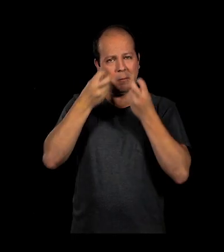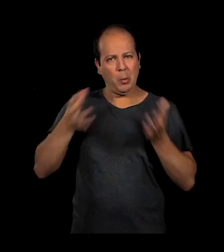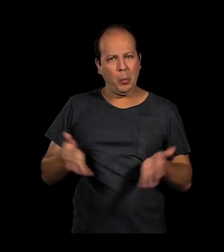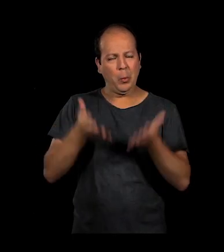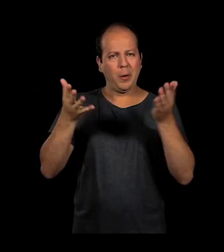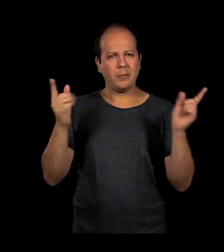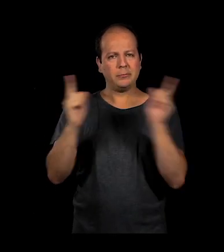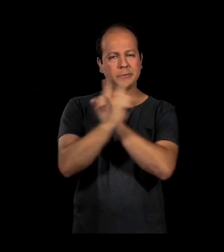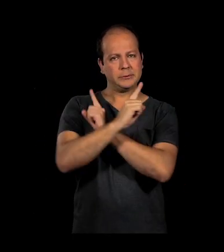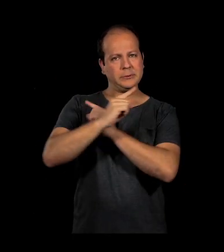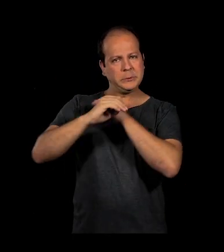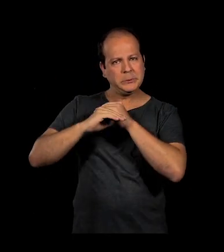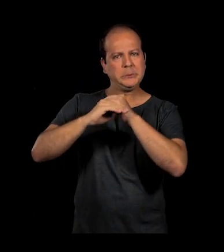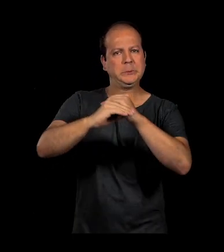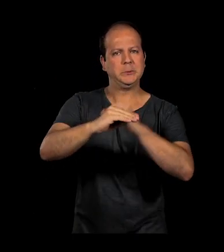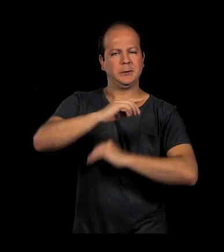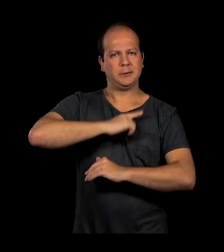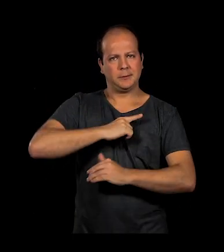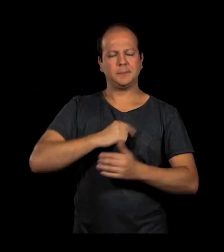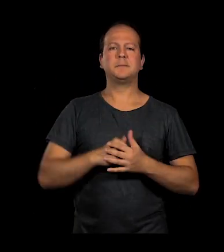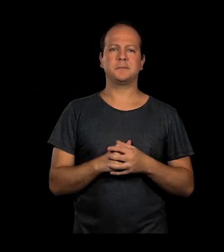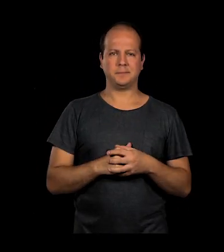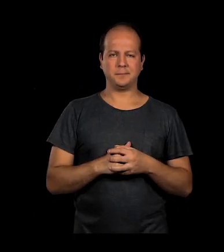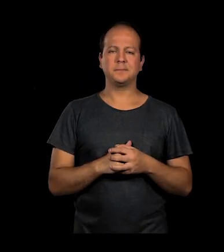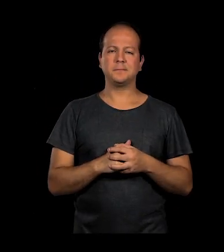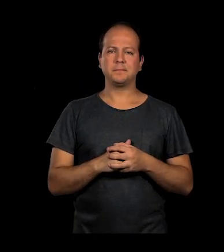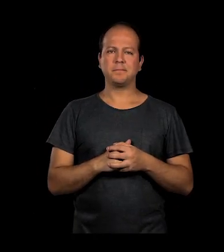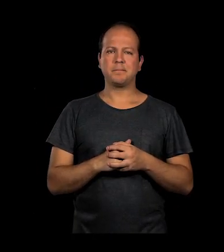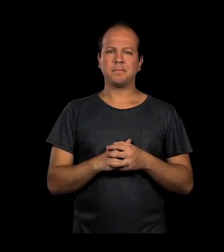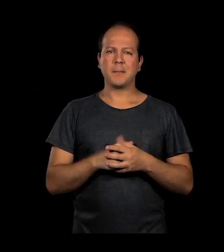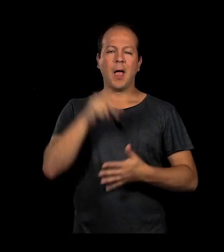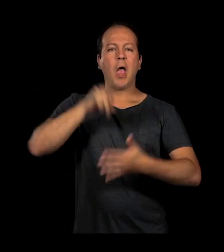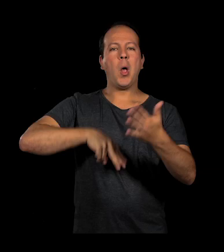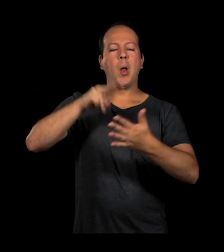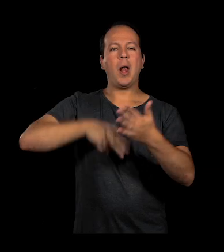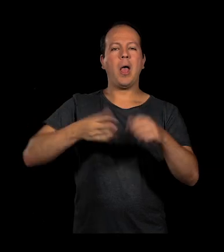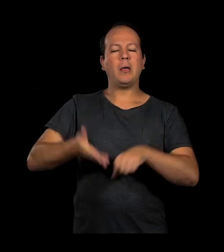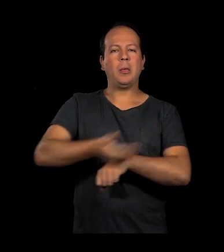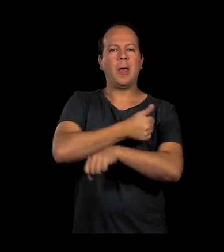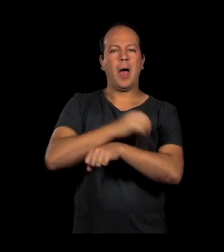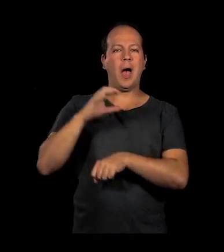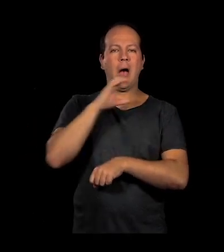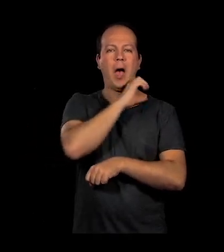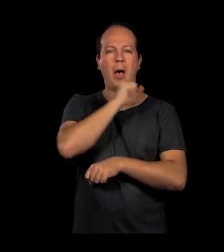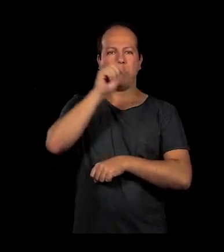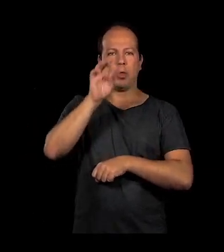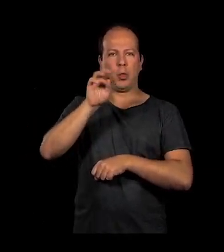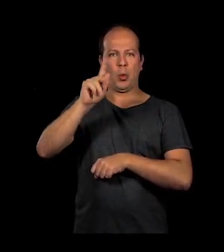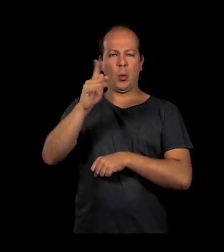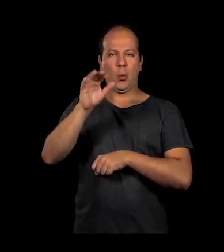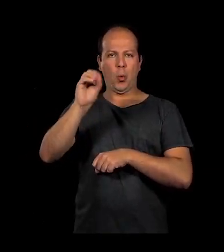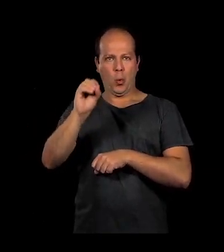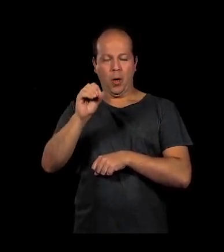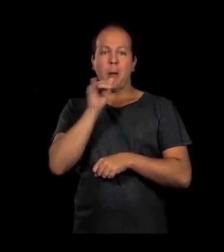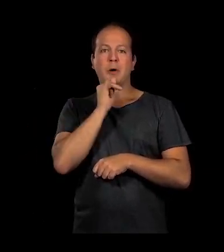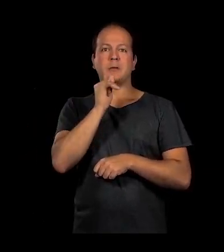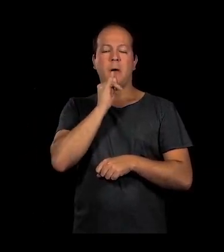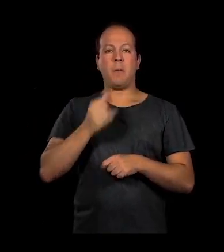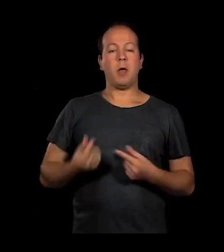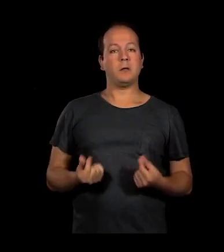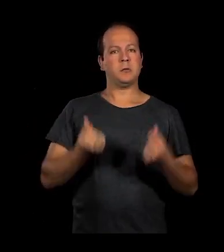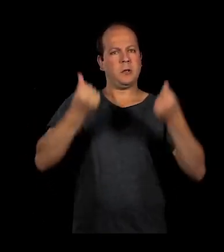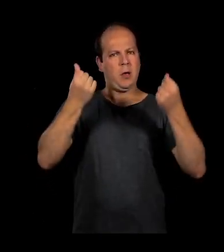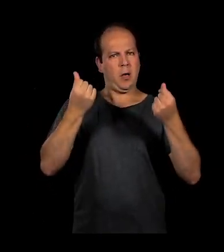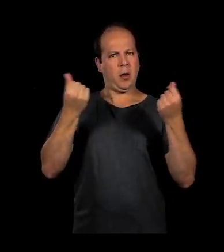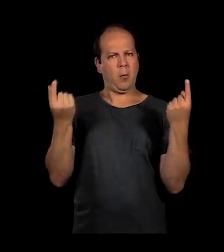gente se submete é eu li muito cedo um cara chamado rio a riotur ou ele fala assim quando o dinheiro se